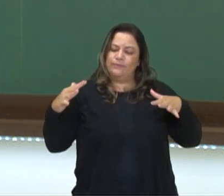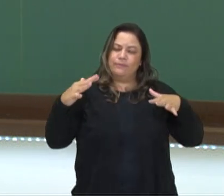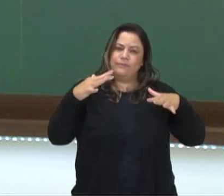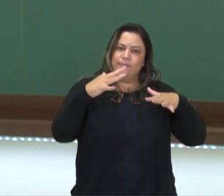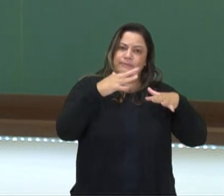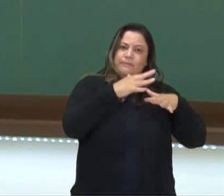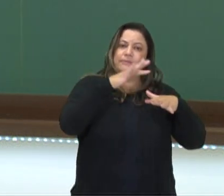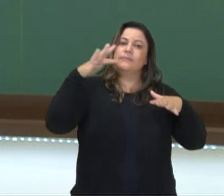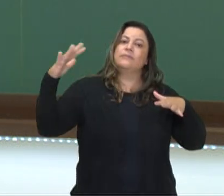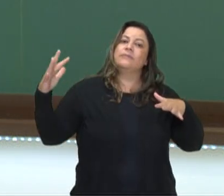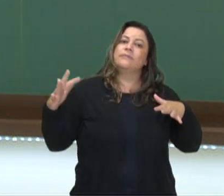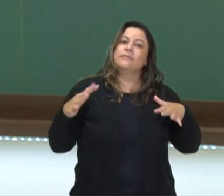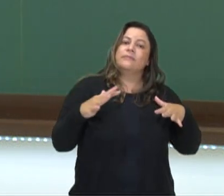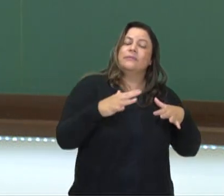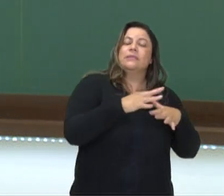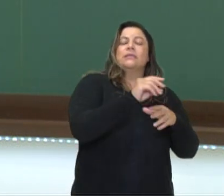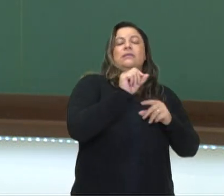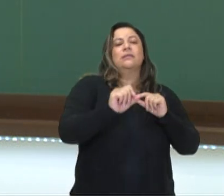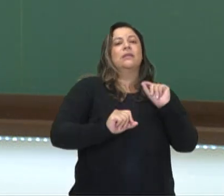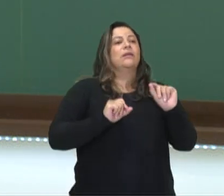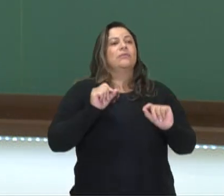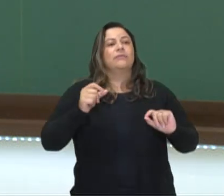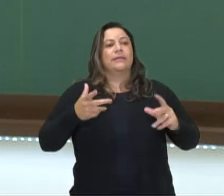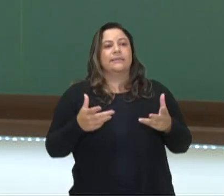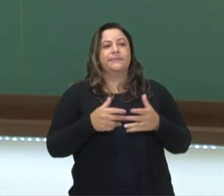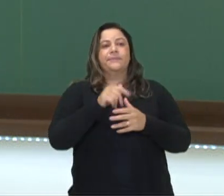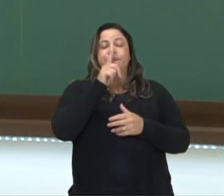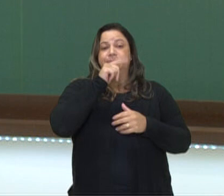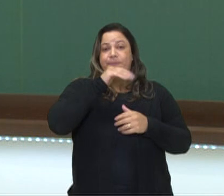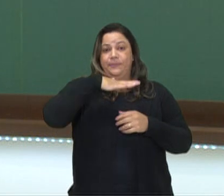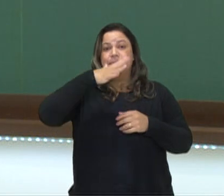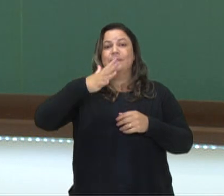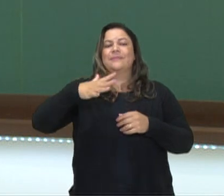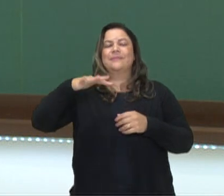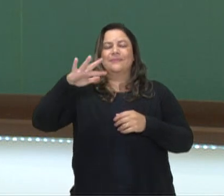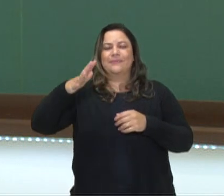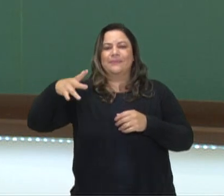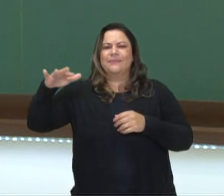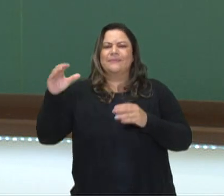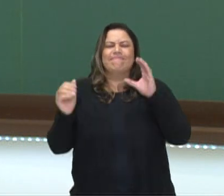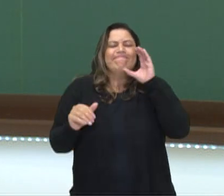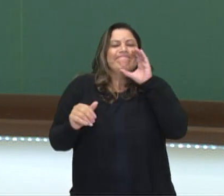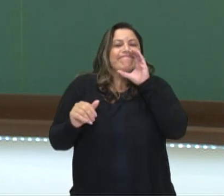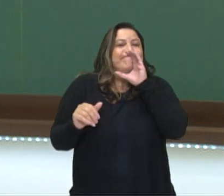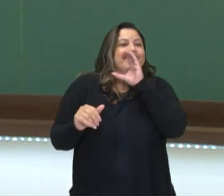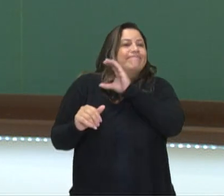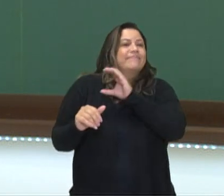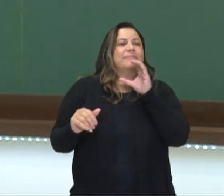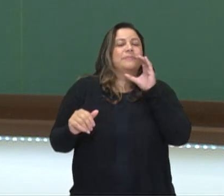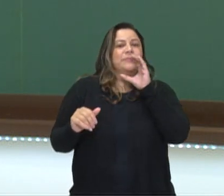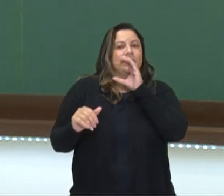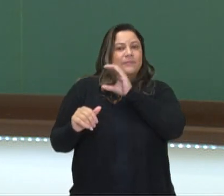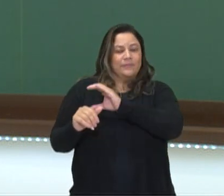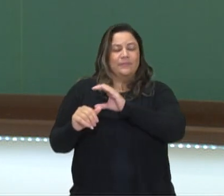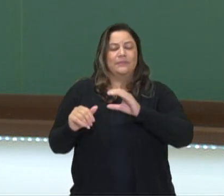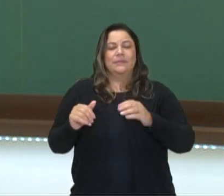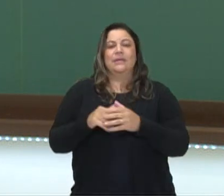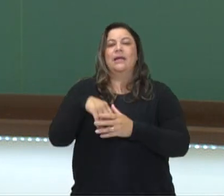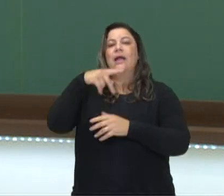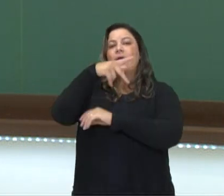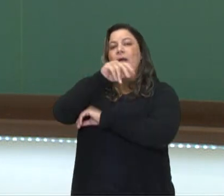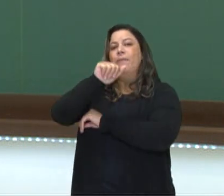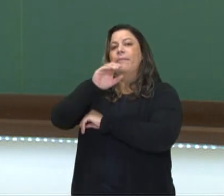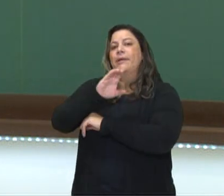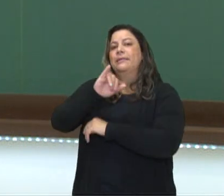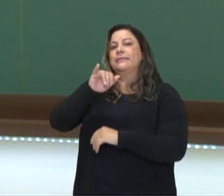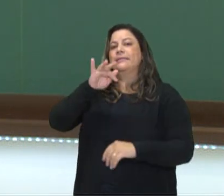essa água, e o que vai acontecer? Essa água aqui vai ficar mais quente. Essa água aqui da costa do Oceano Pacífico, na